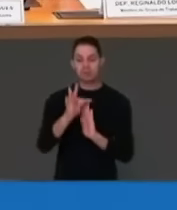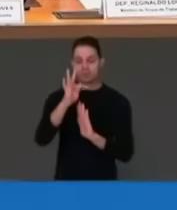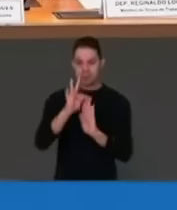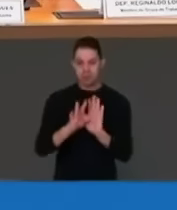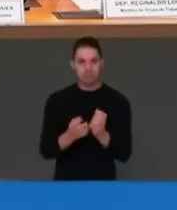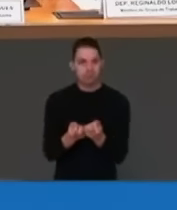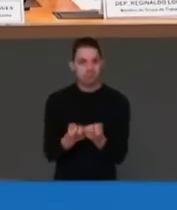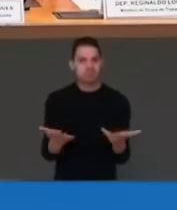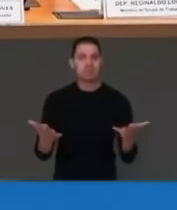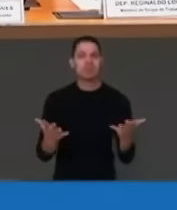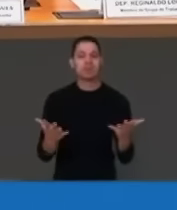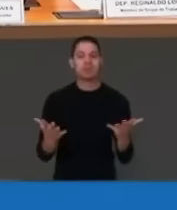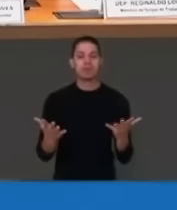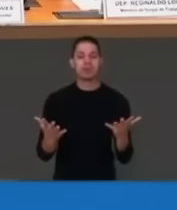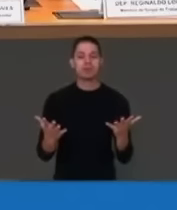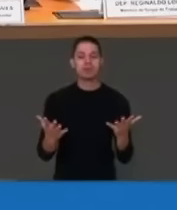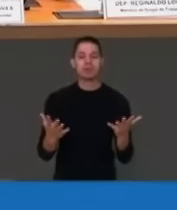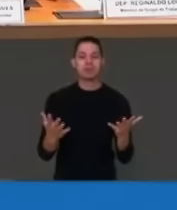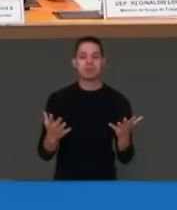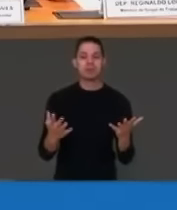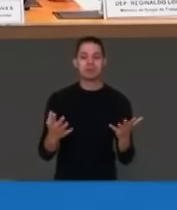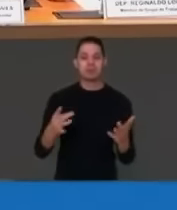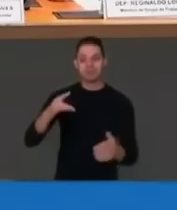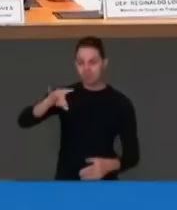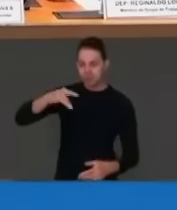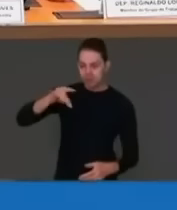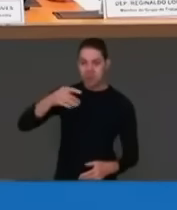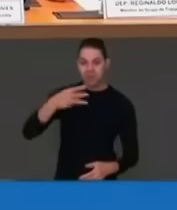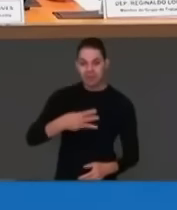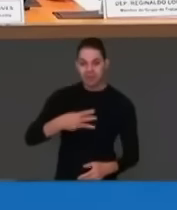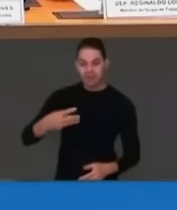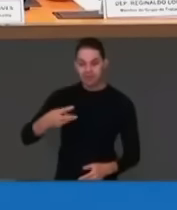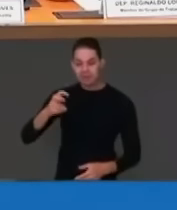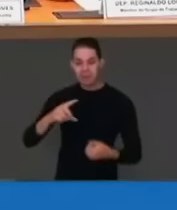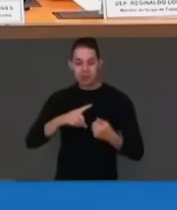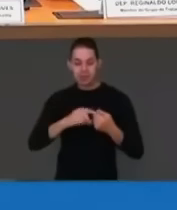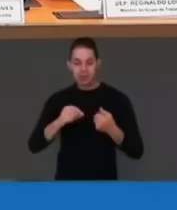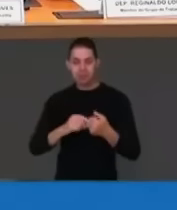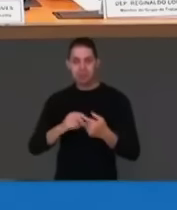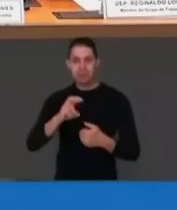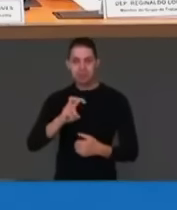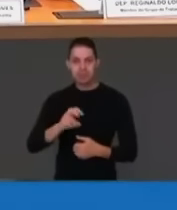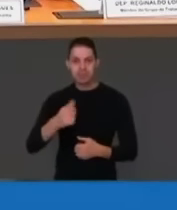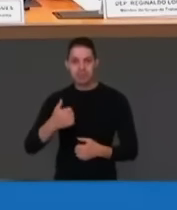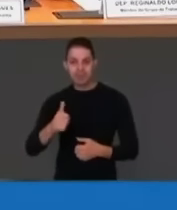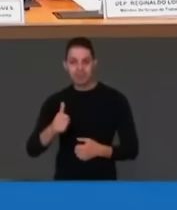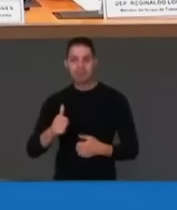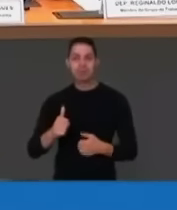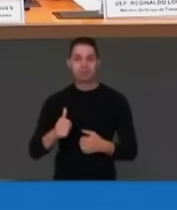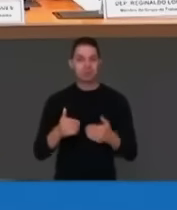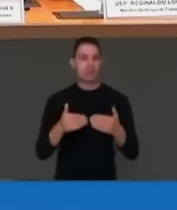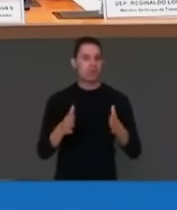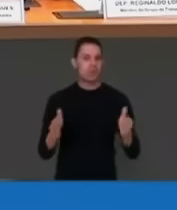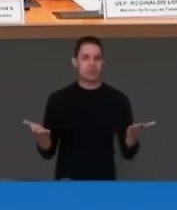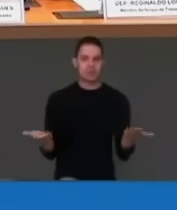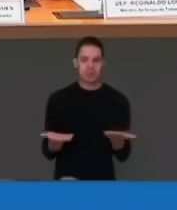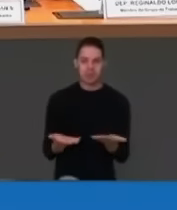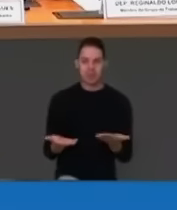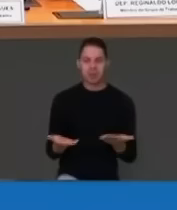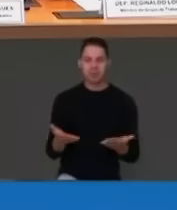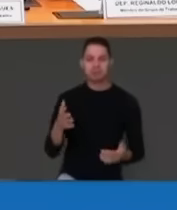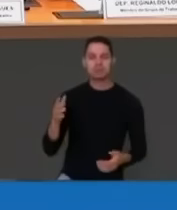previdência ele consegue botar o dinheiro dele legalmente legalmente em Paraíso Fiscal lá fora e tá